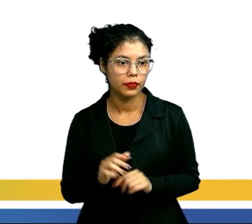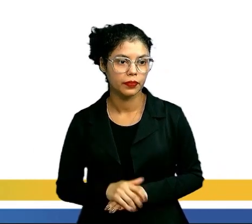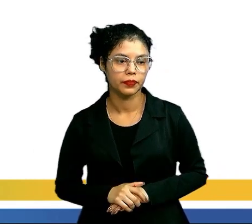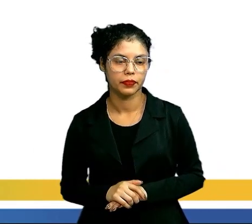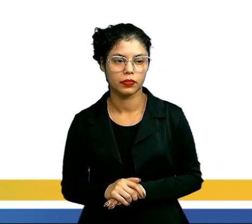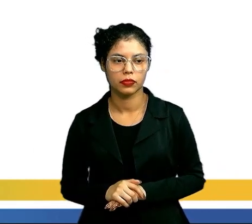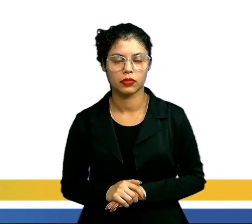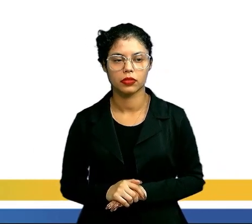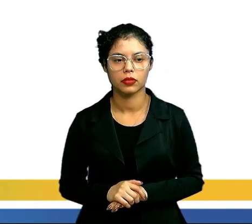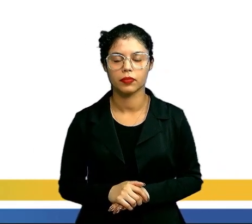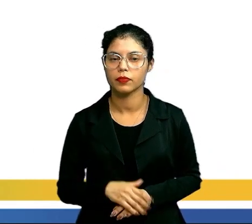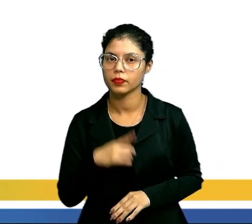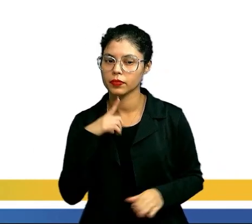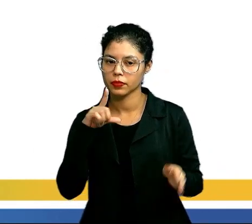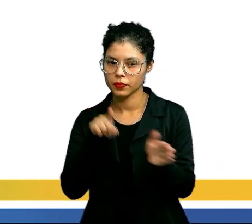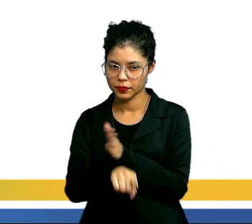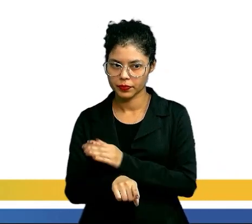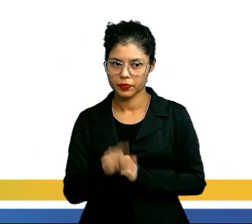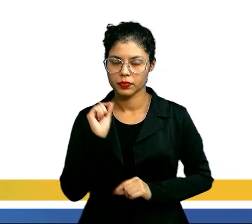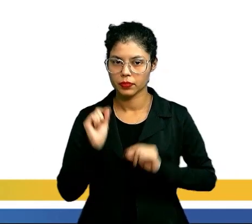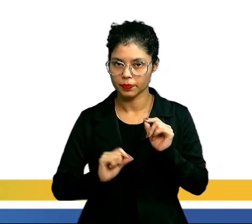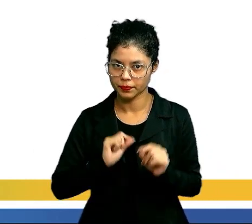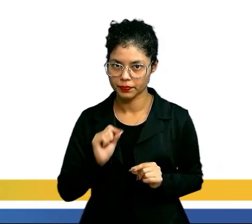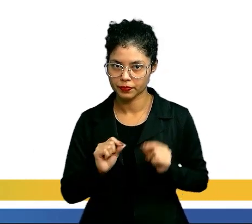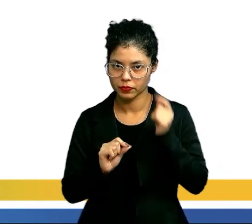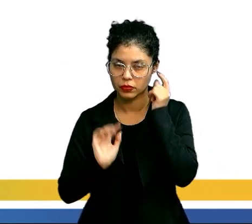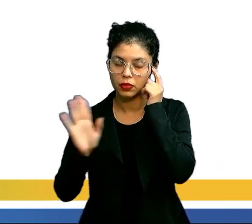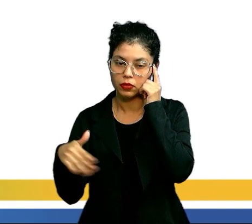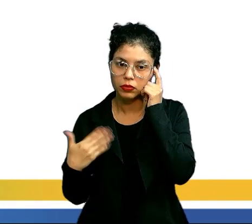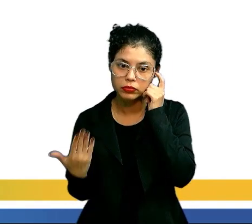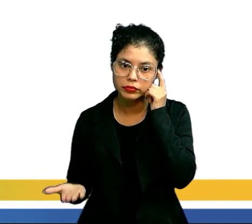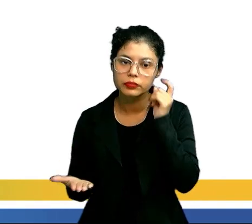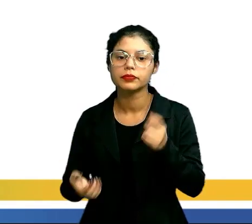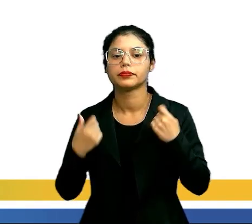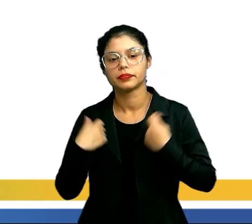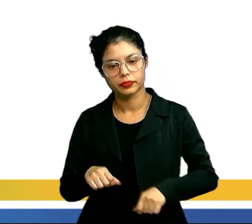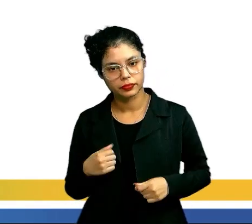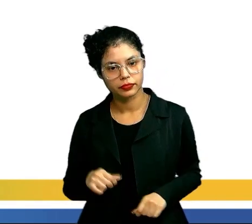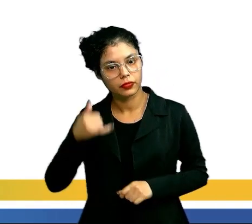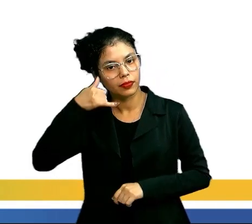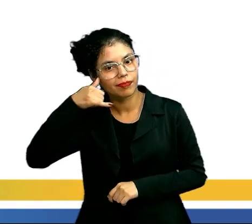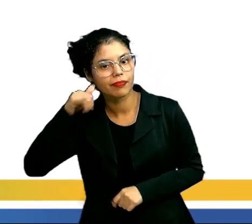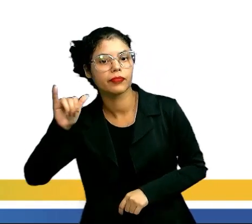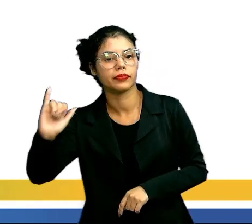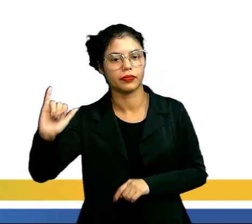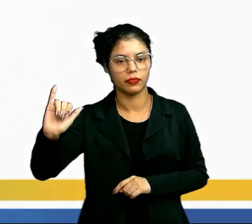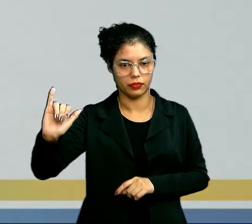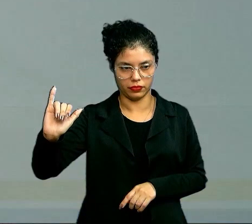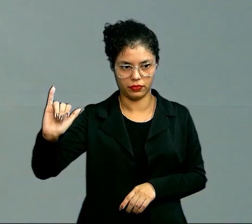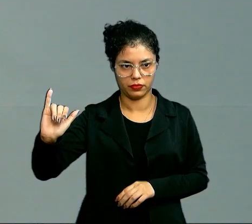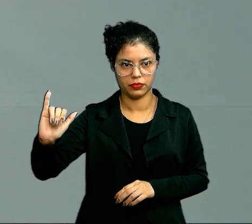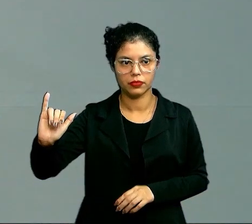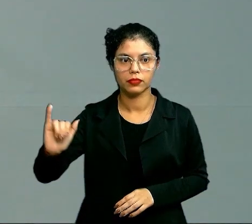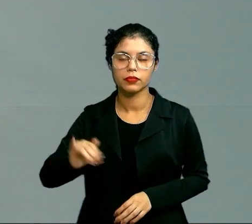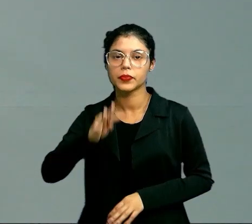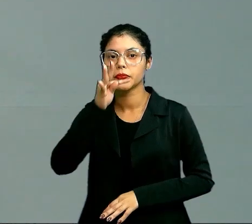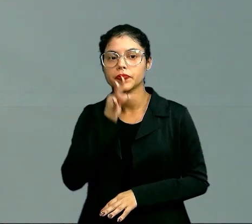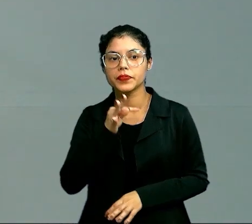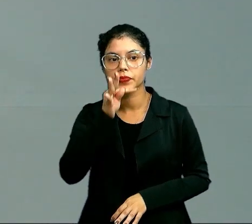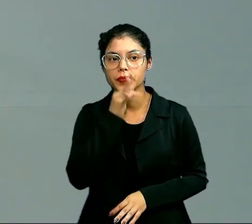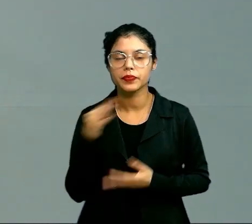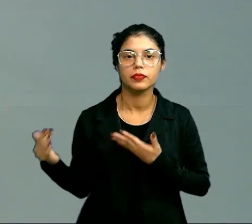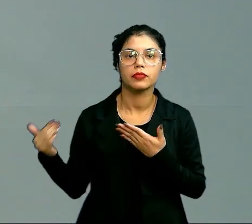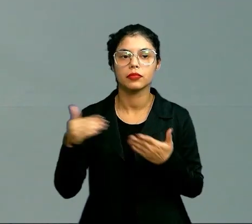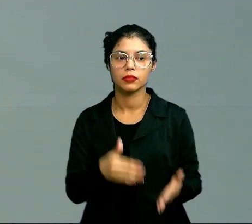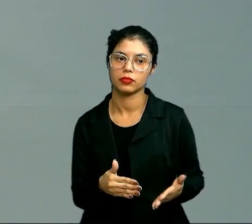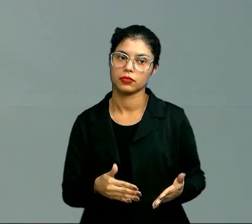inclui o quê? Aqui eu estou perguntando o quê, pessoal? Quais são as medidas que vai evitar que a fêmea